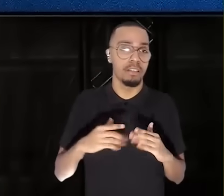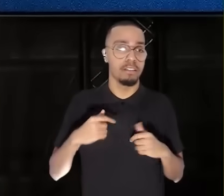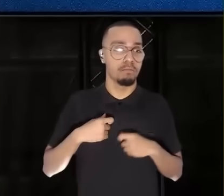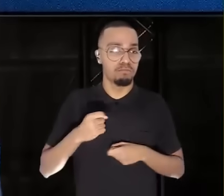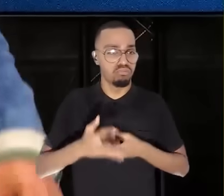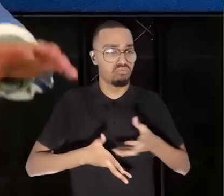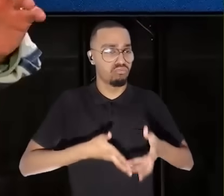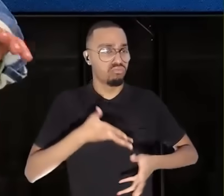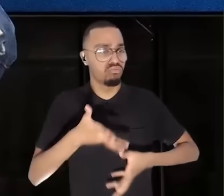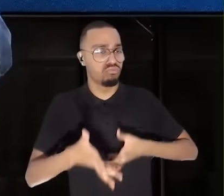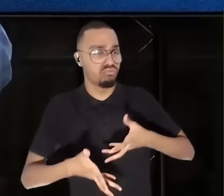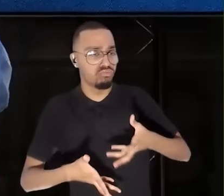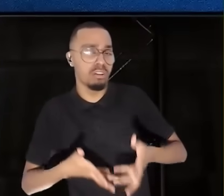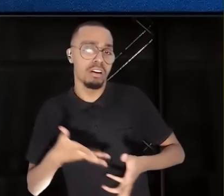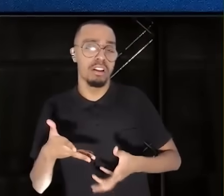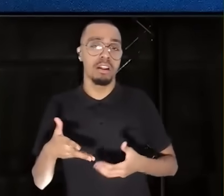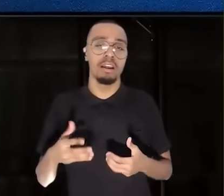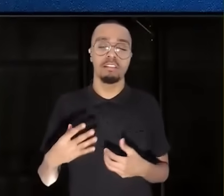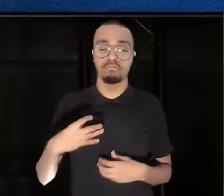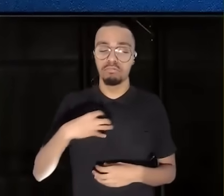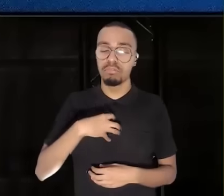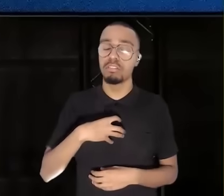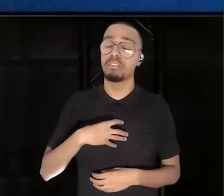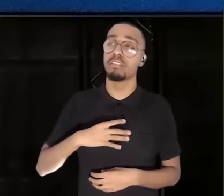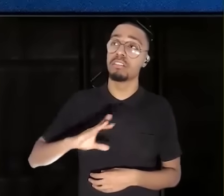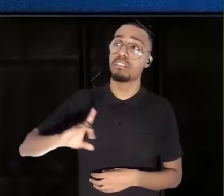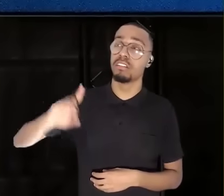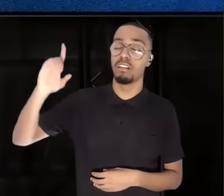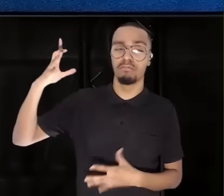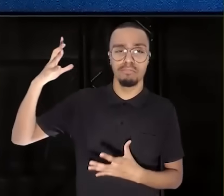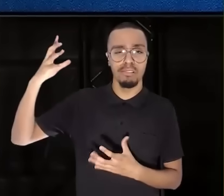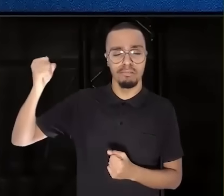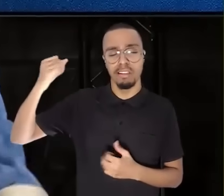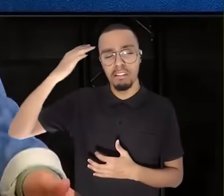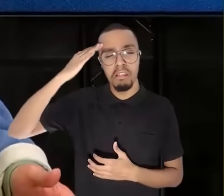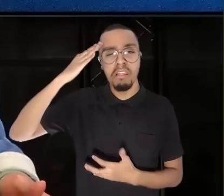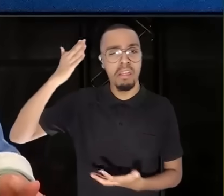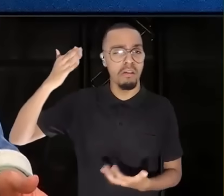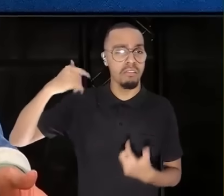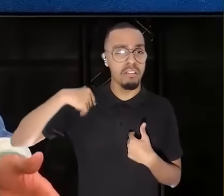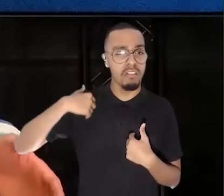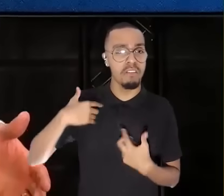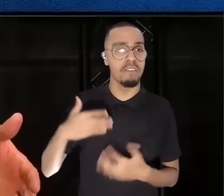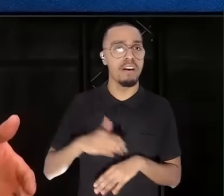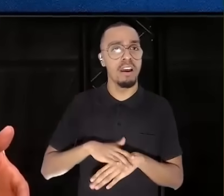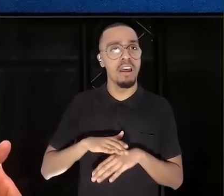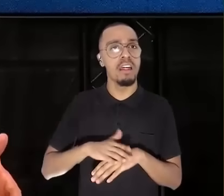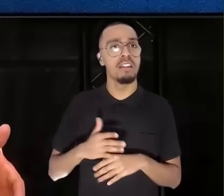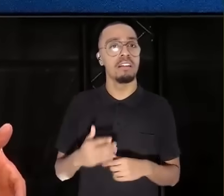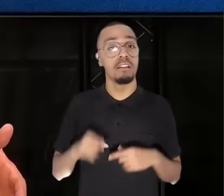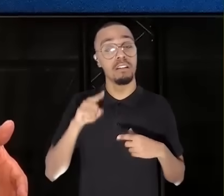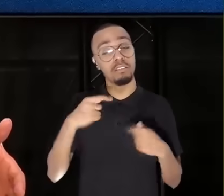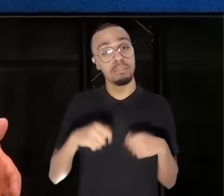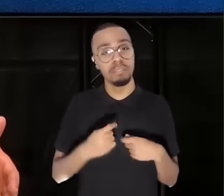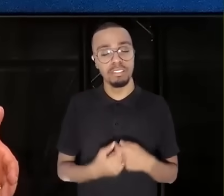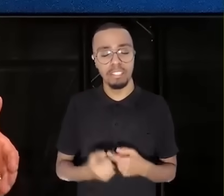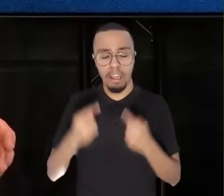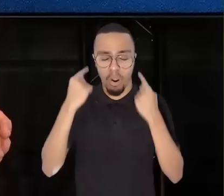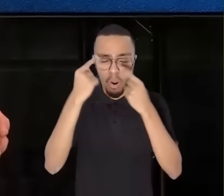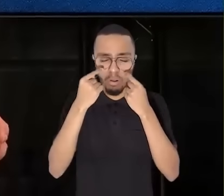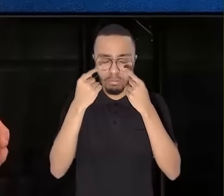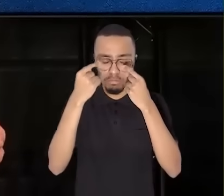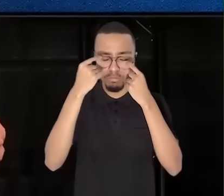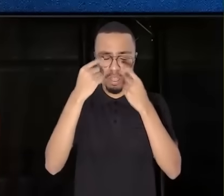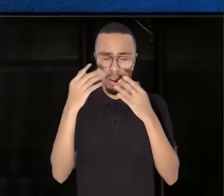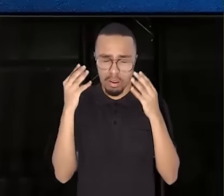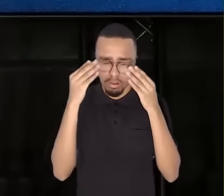celestiais. Para cada necessidade sua há um escape. Então você precisa fechar os seus olhos humanos, olhar